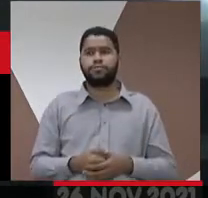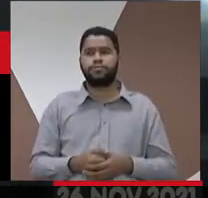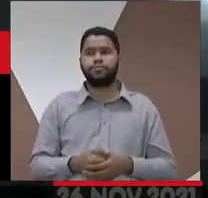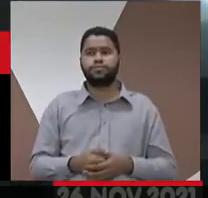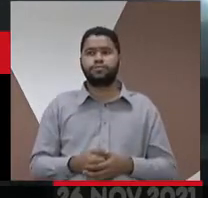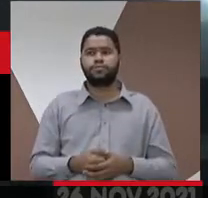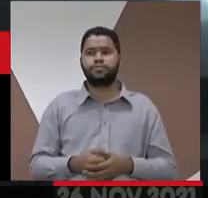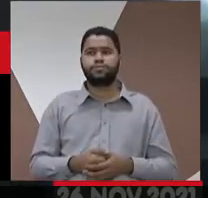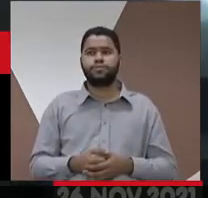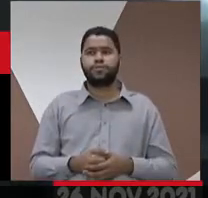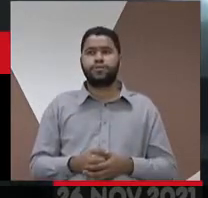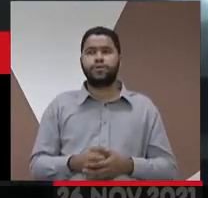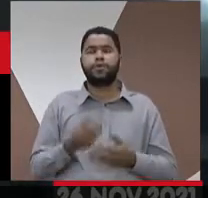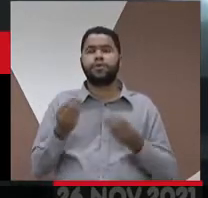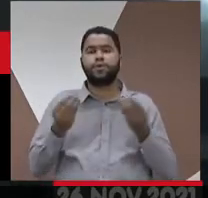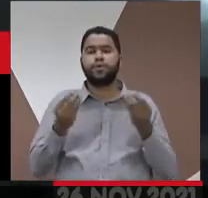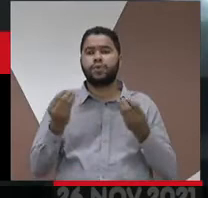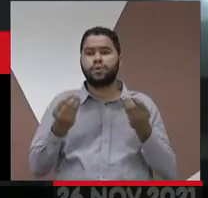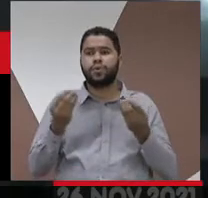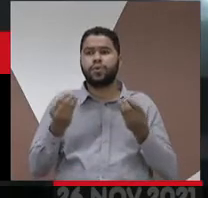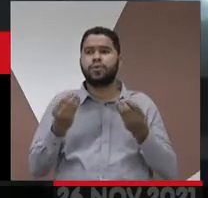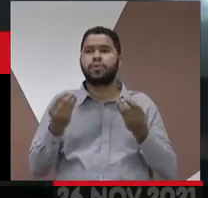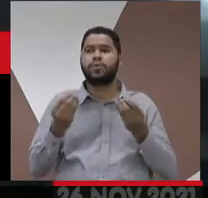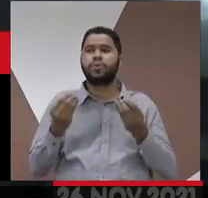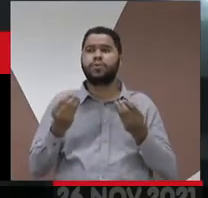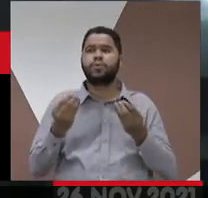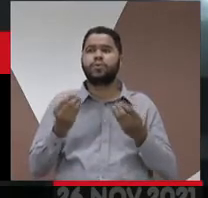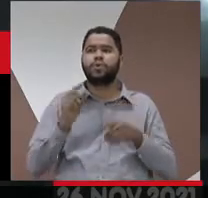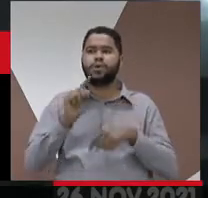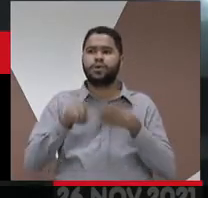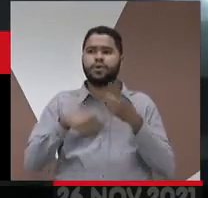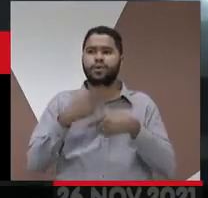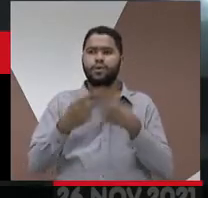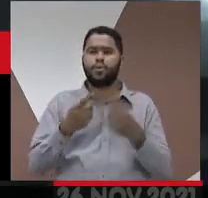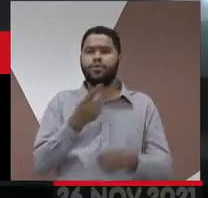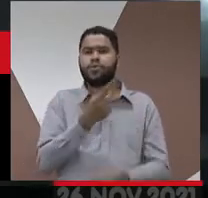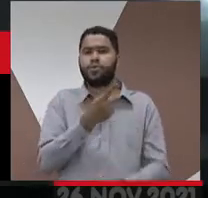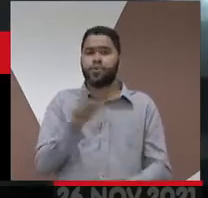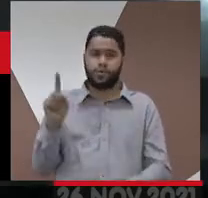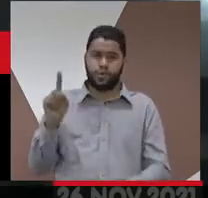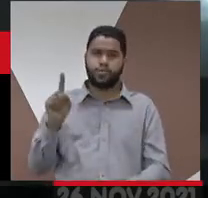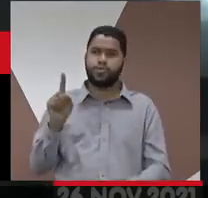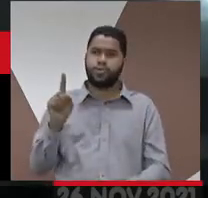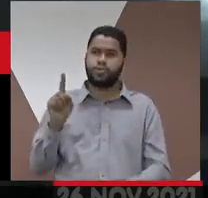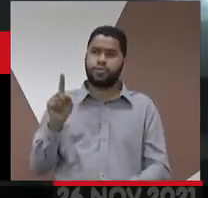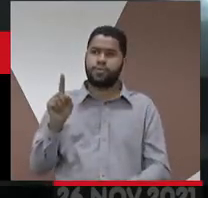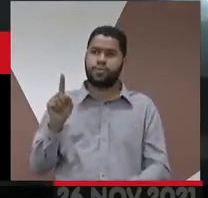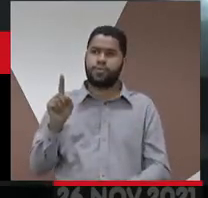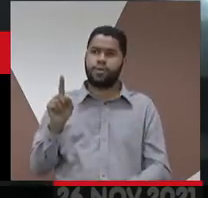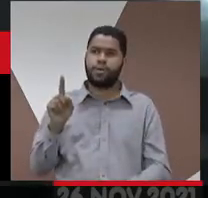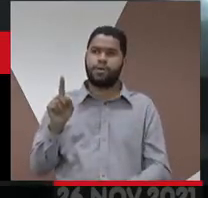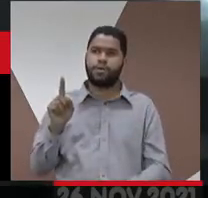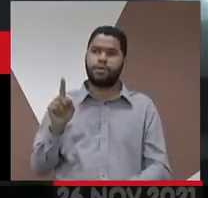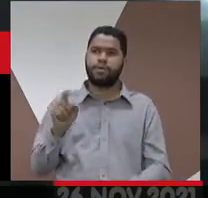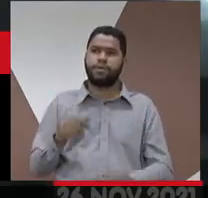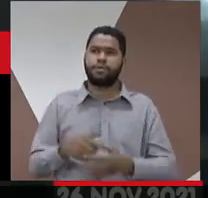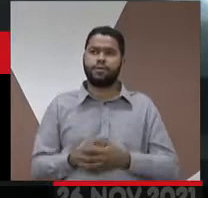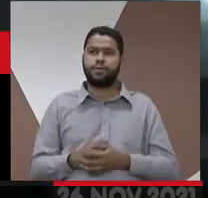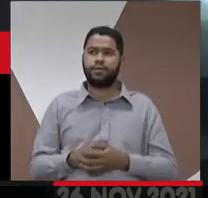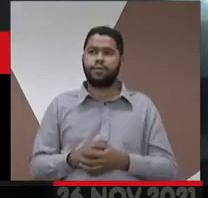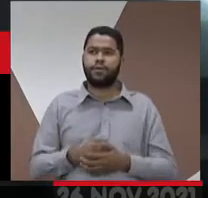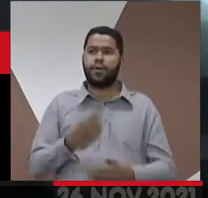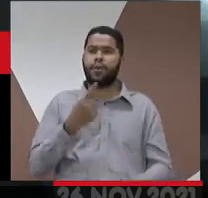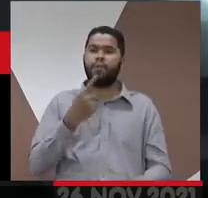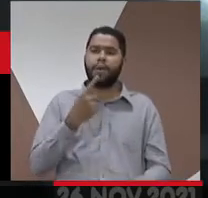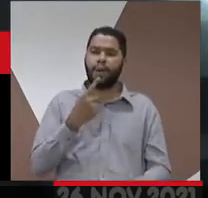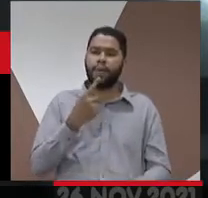de como é que se adultera. Depois, na última hora, joga assim, né? Eu estava vindo para o